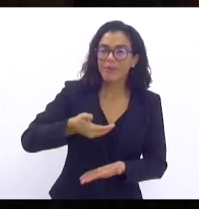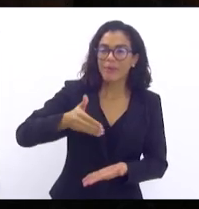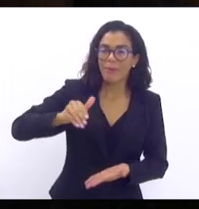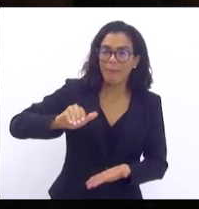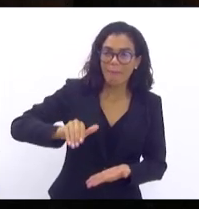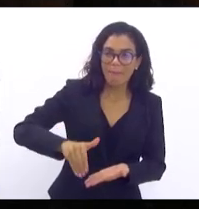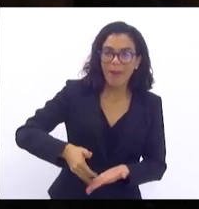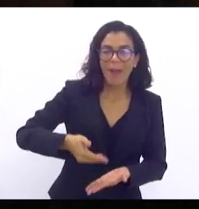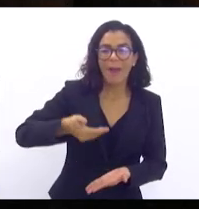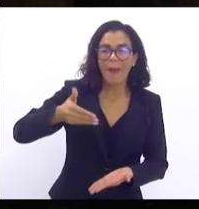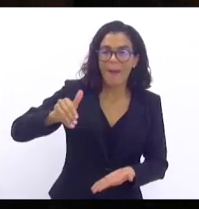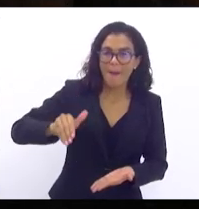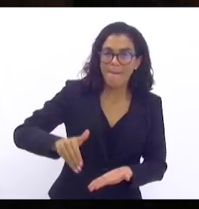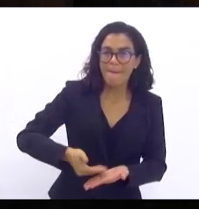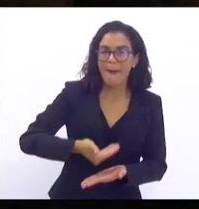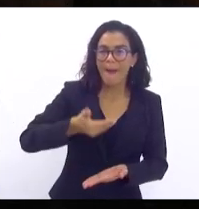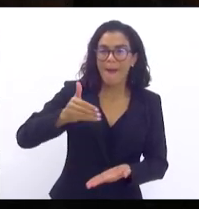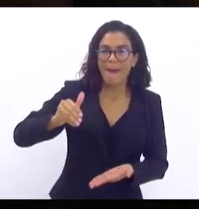uma